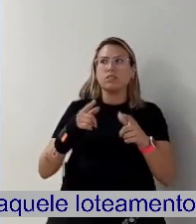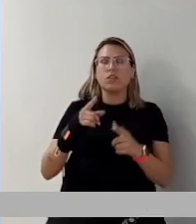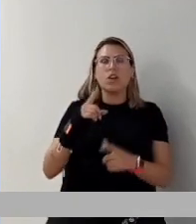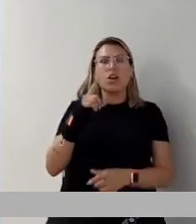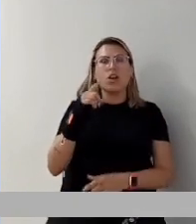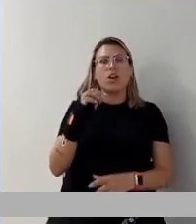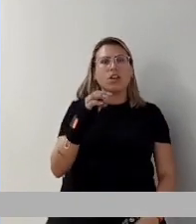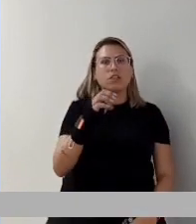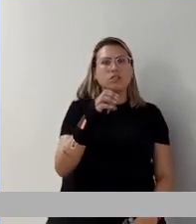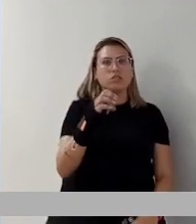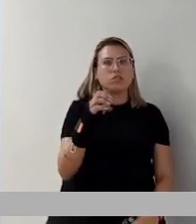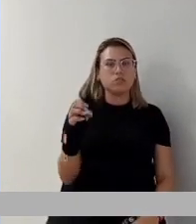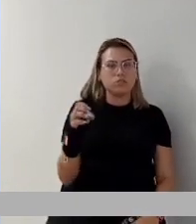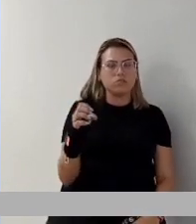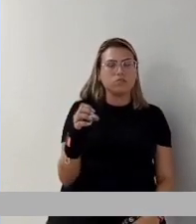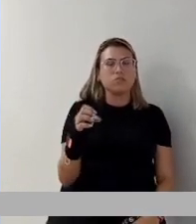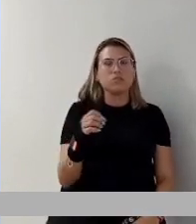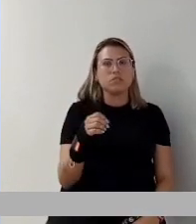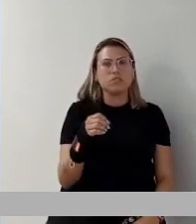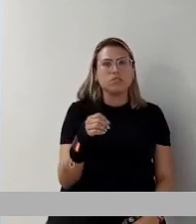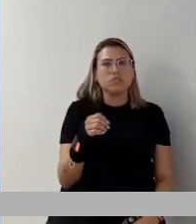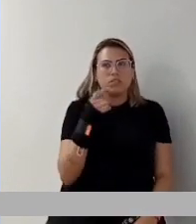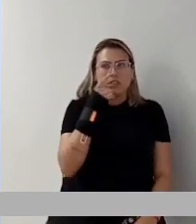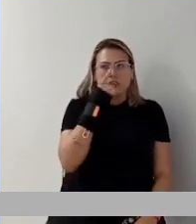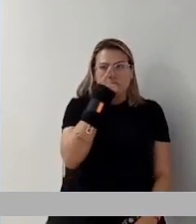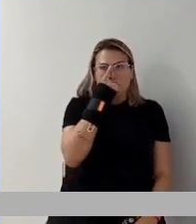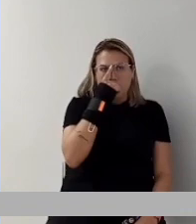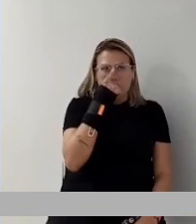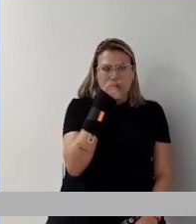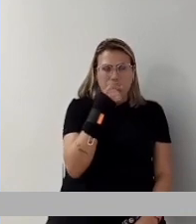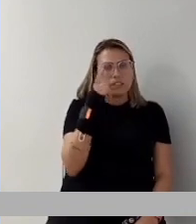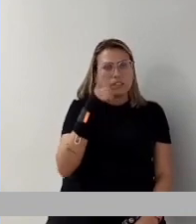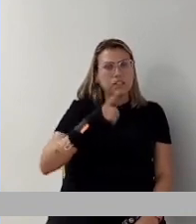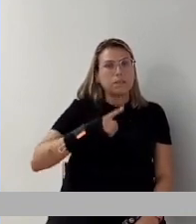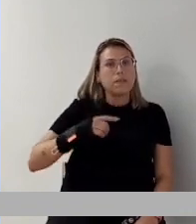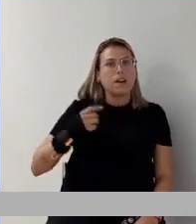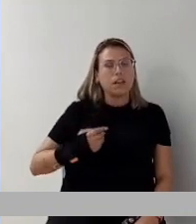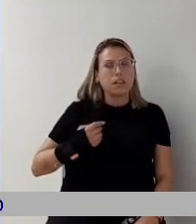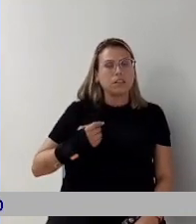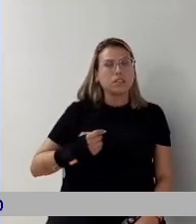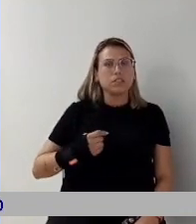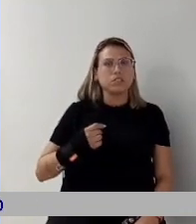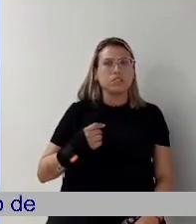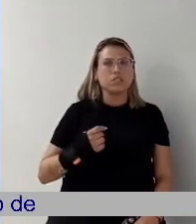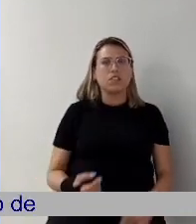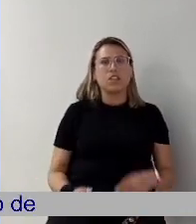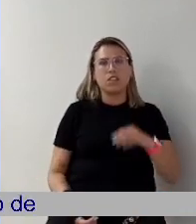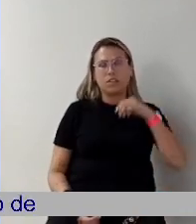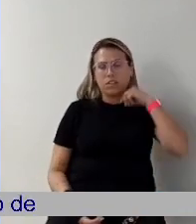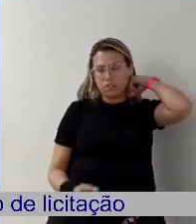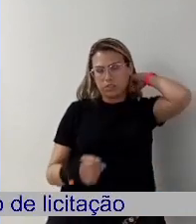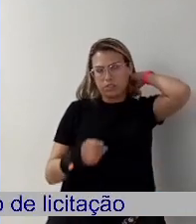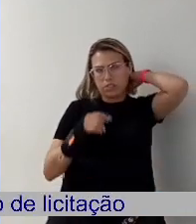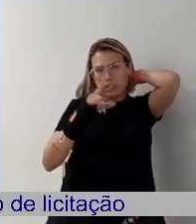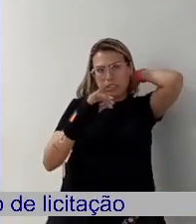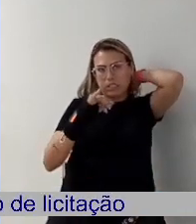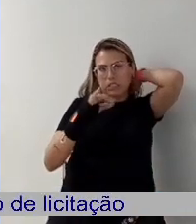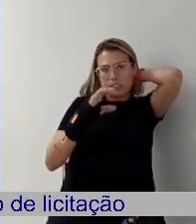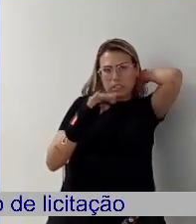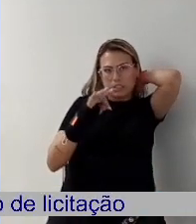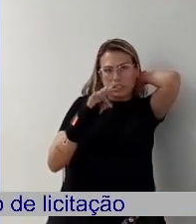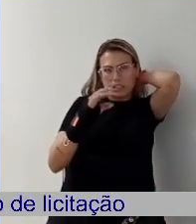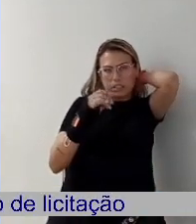Macena né E já está ainda está no processo de licitação que